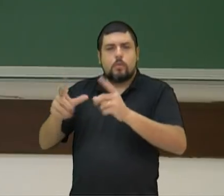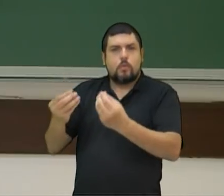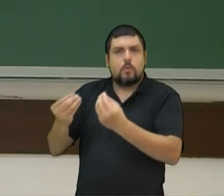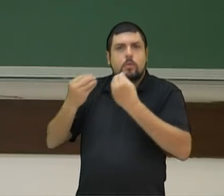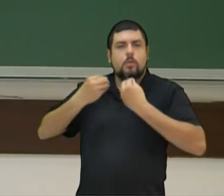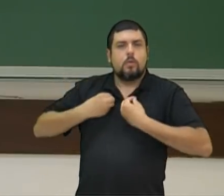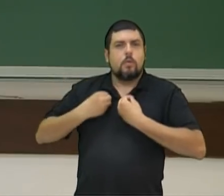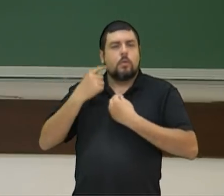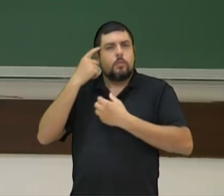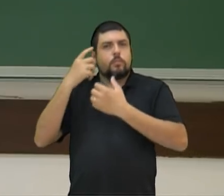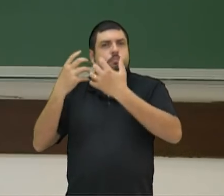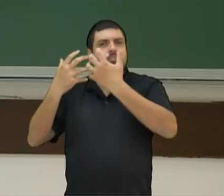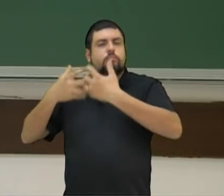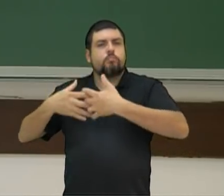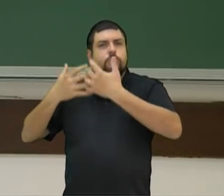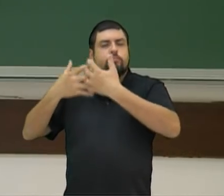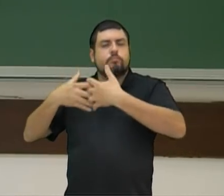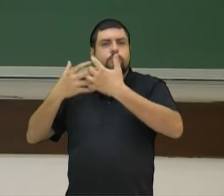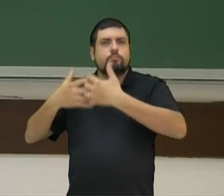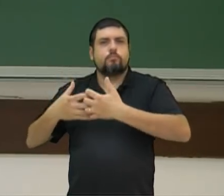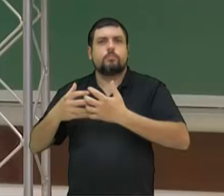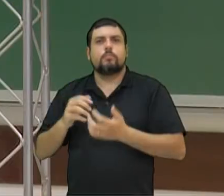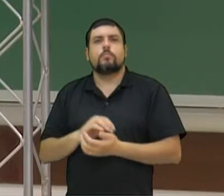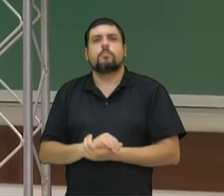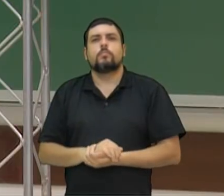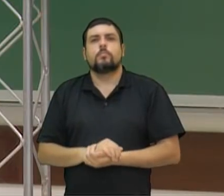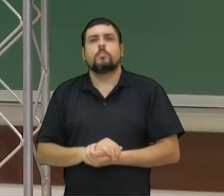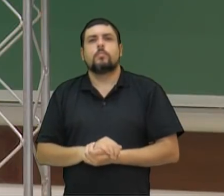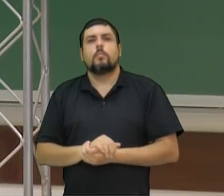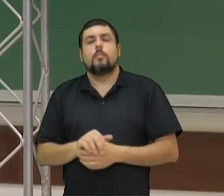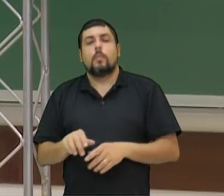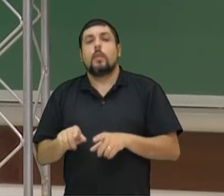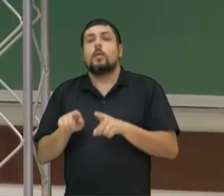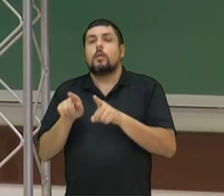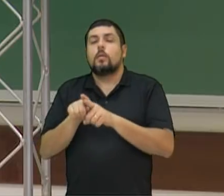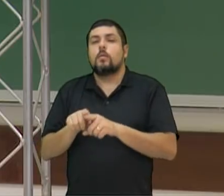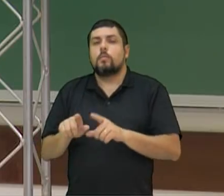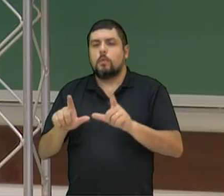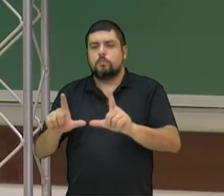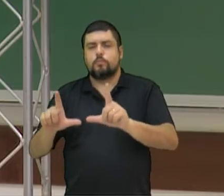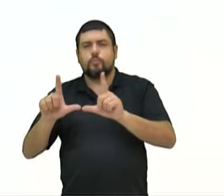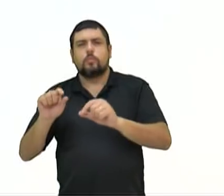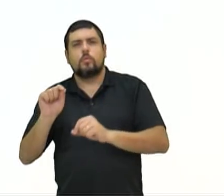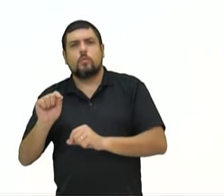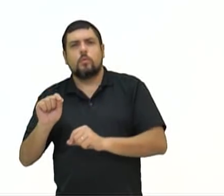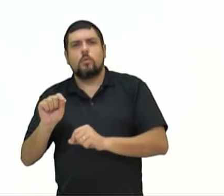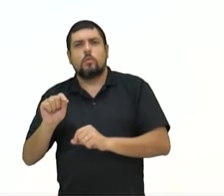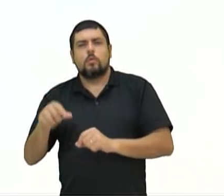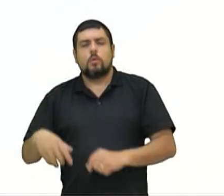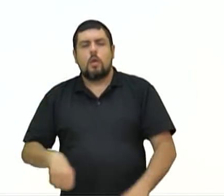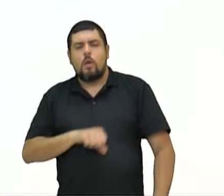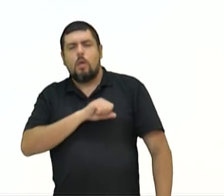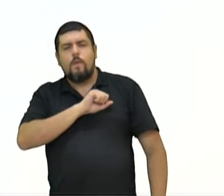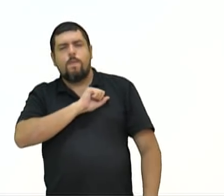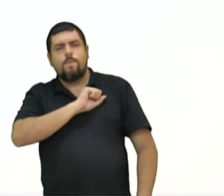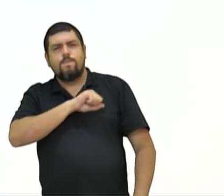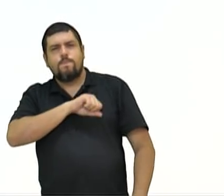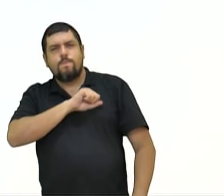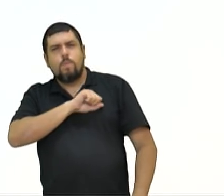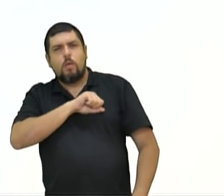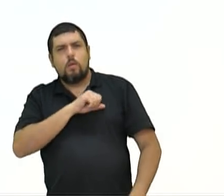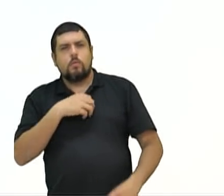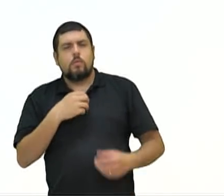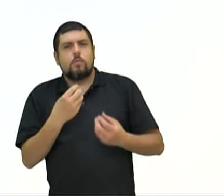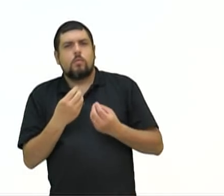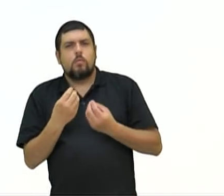têm principalmente essas características, né? Também satirizar um fato específico, tal como uma ideia,